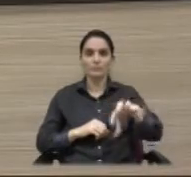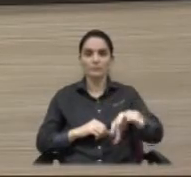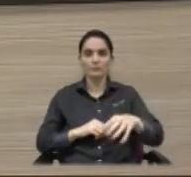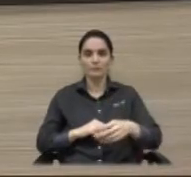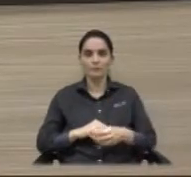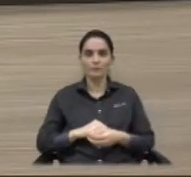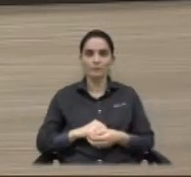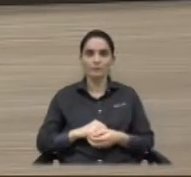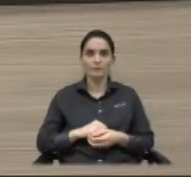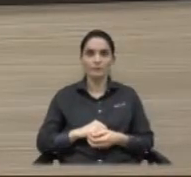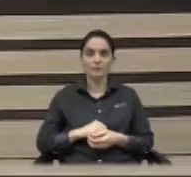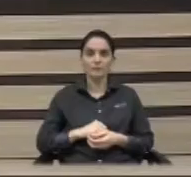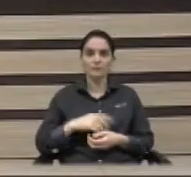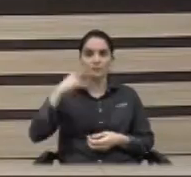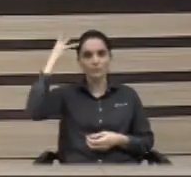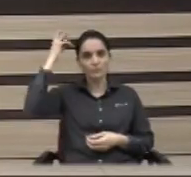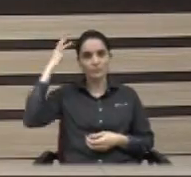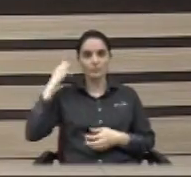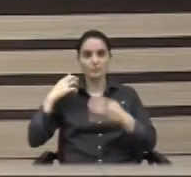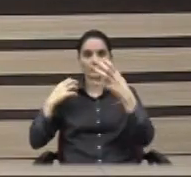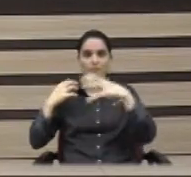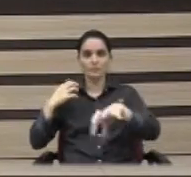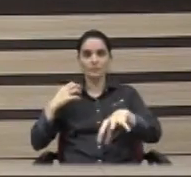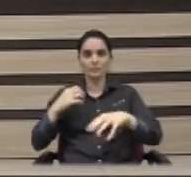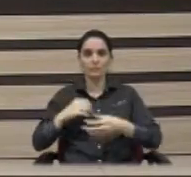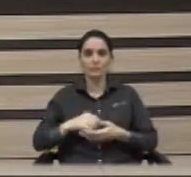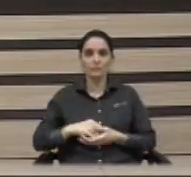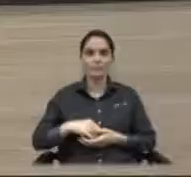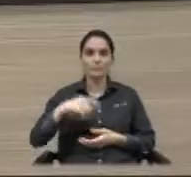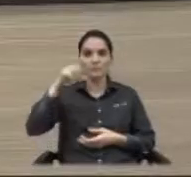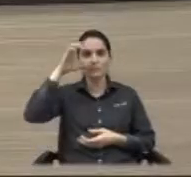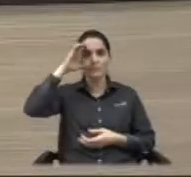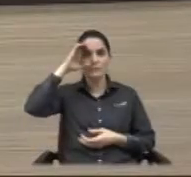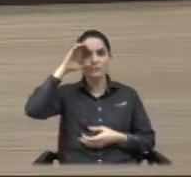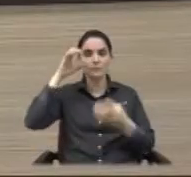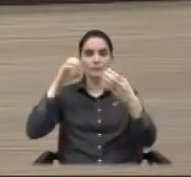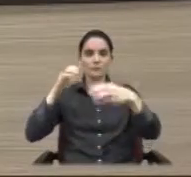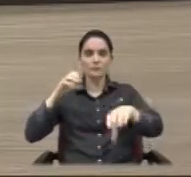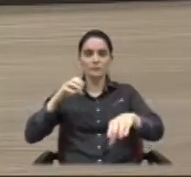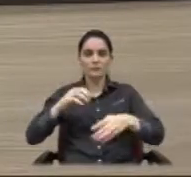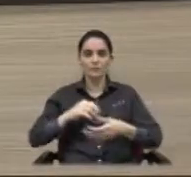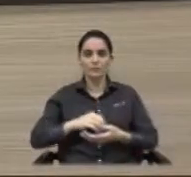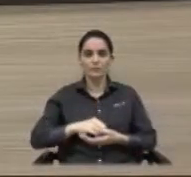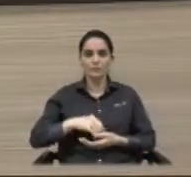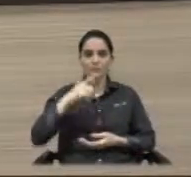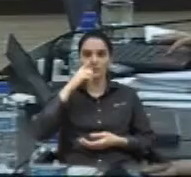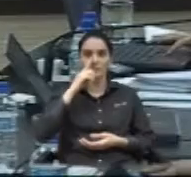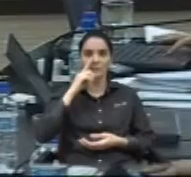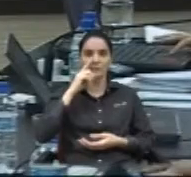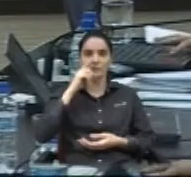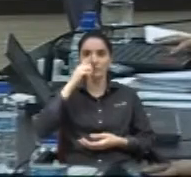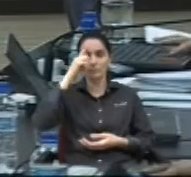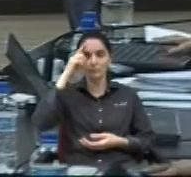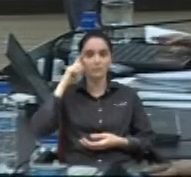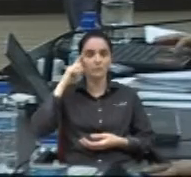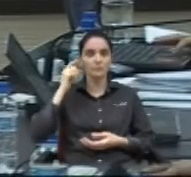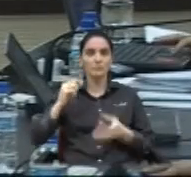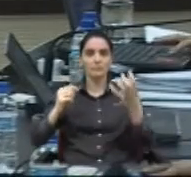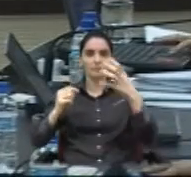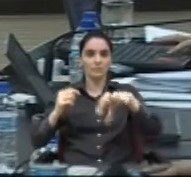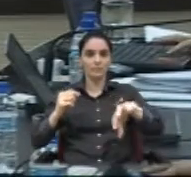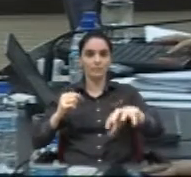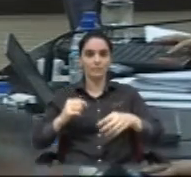Dispenso. Lubogo. Dispenso. Totoro Gás. Dispenso. Wilson Nunes Cerqueira.